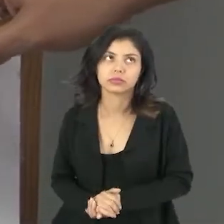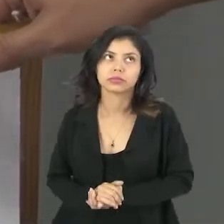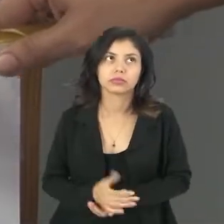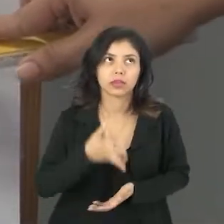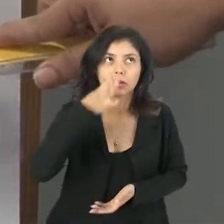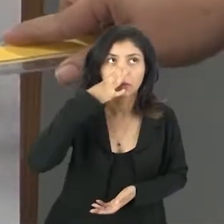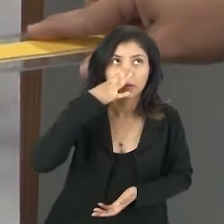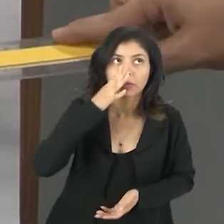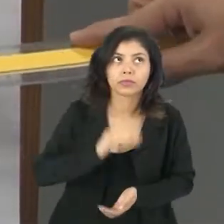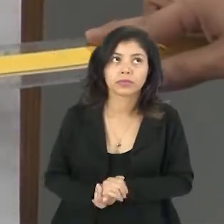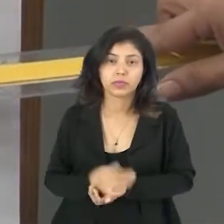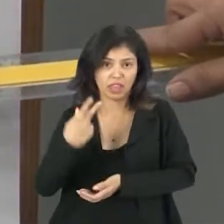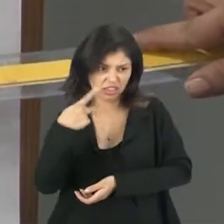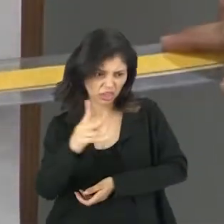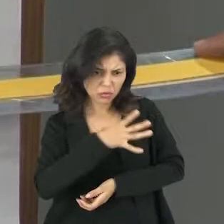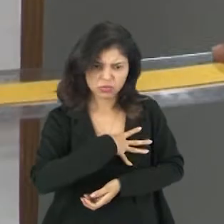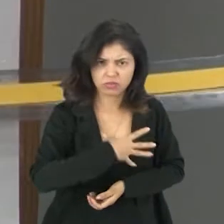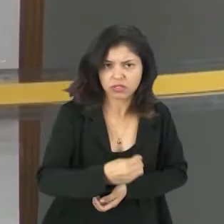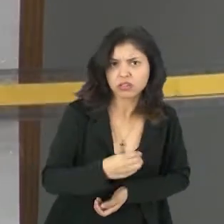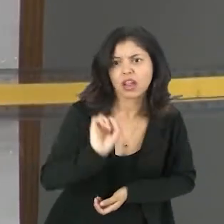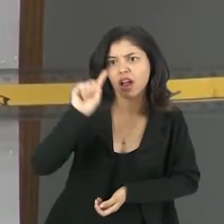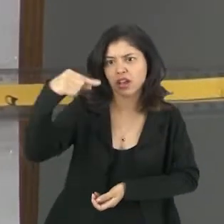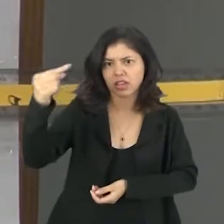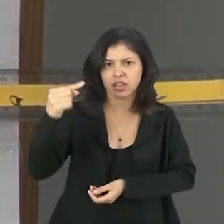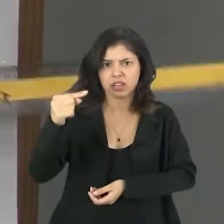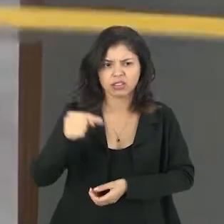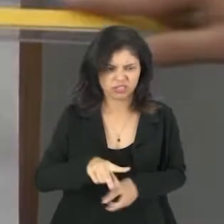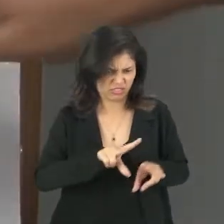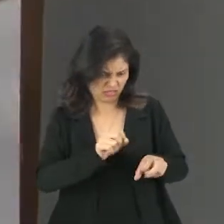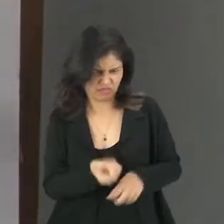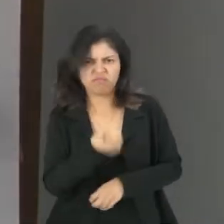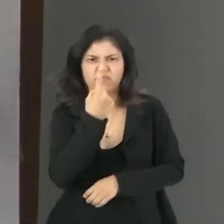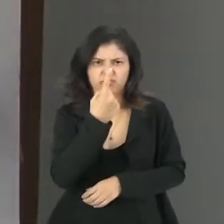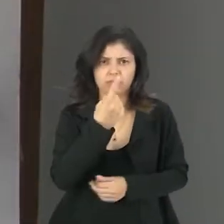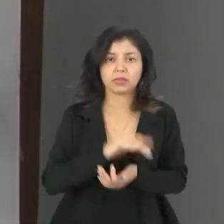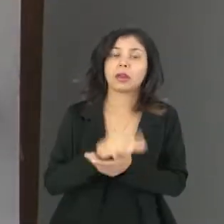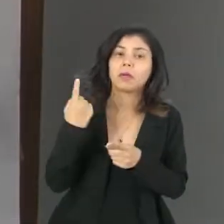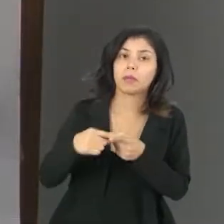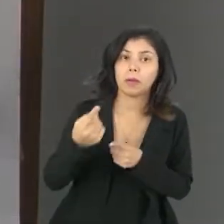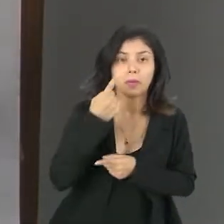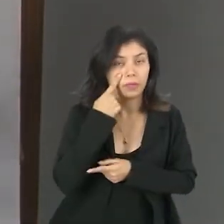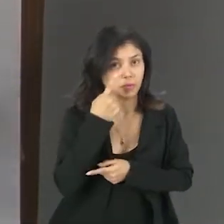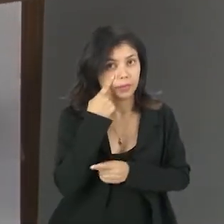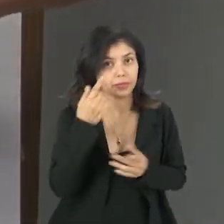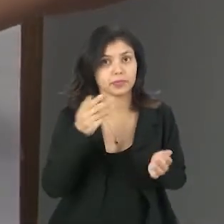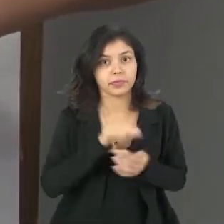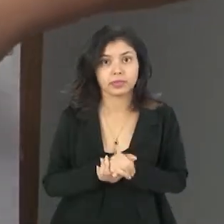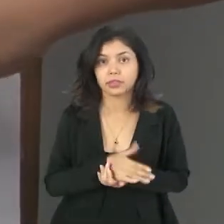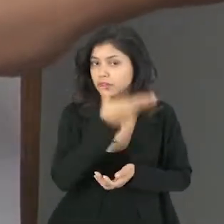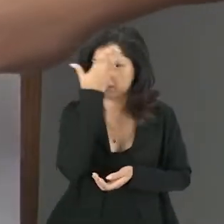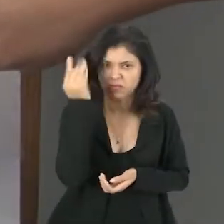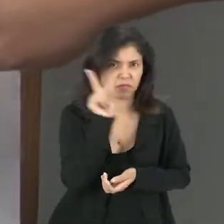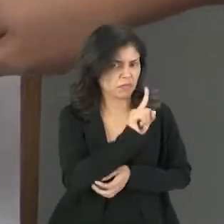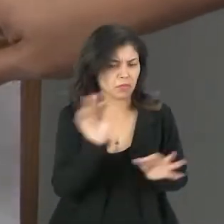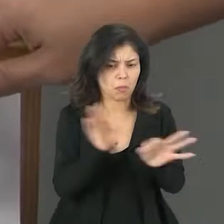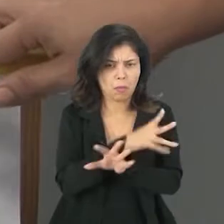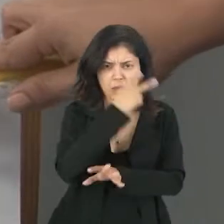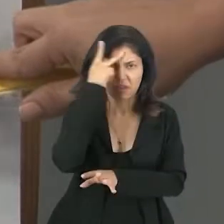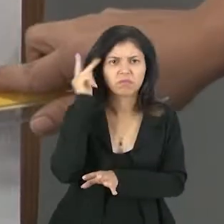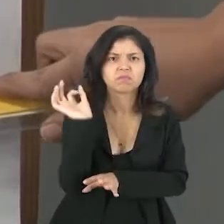admirada eram teus e aqueles monstrenguinhos Pois olha não se pareciam